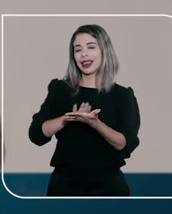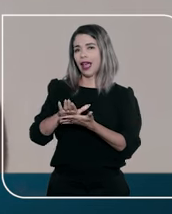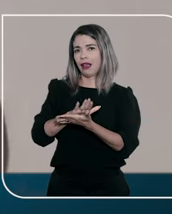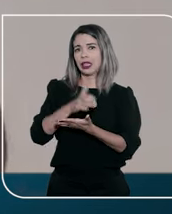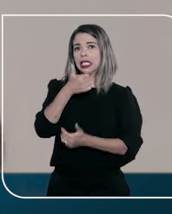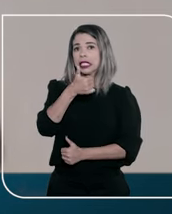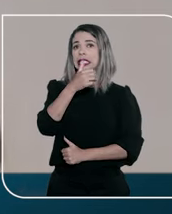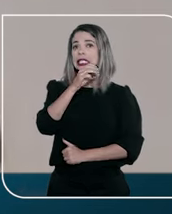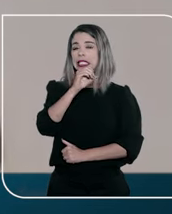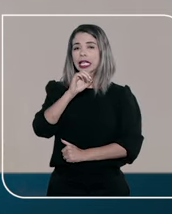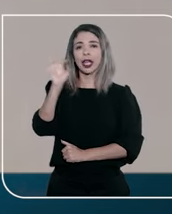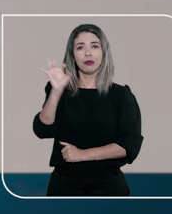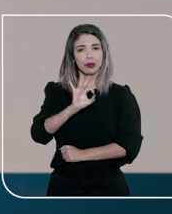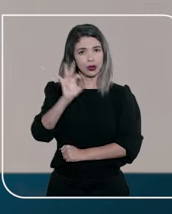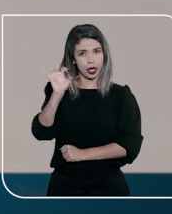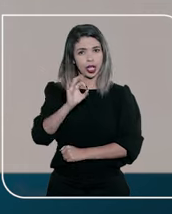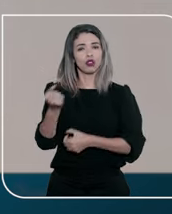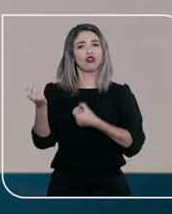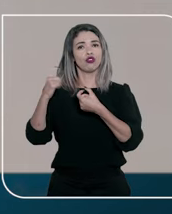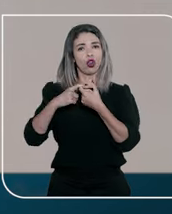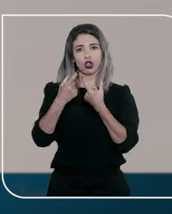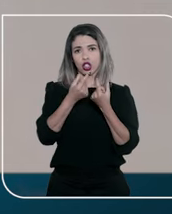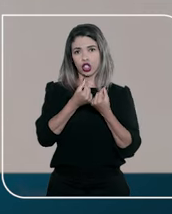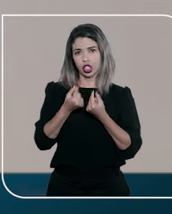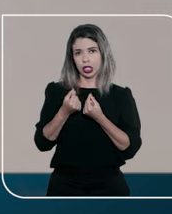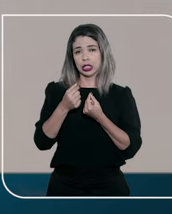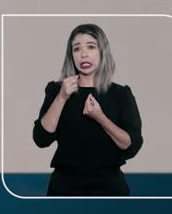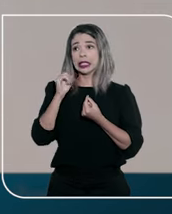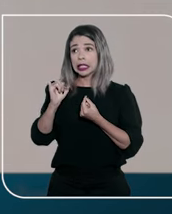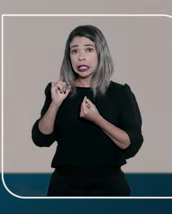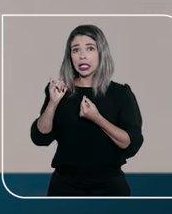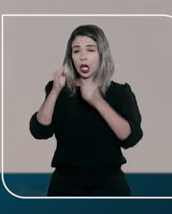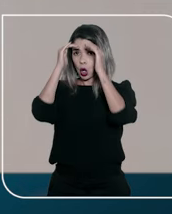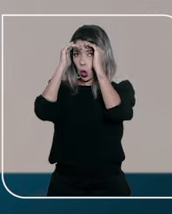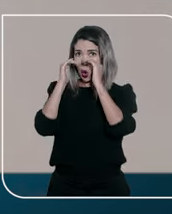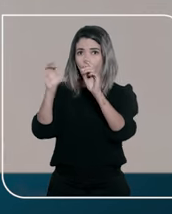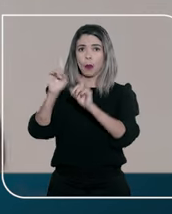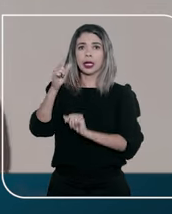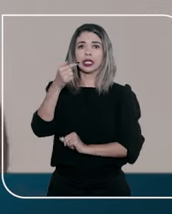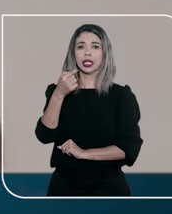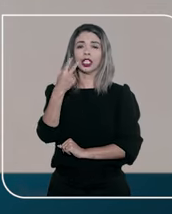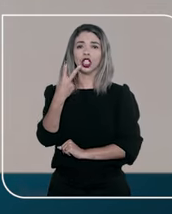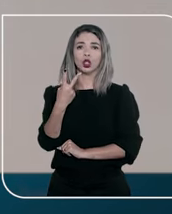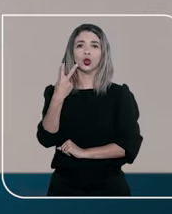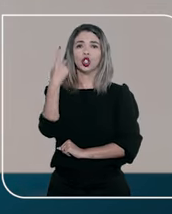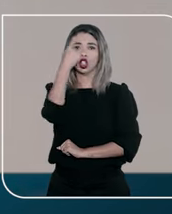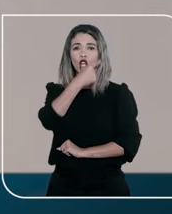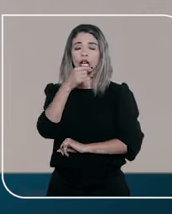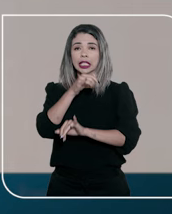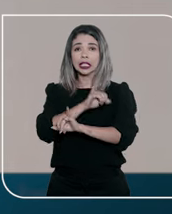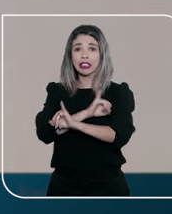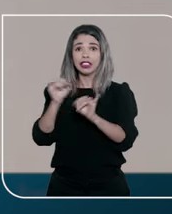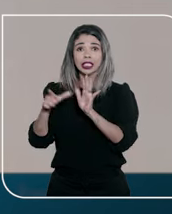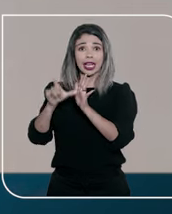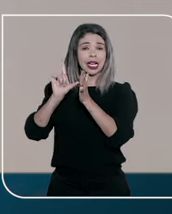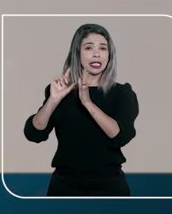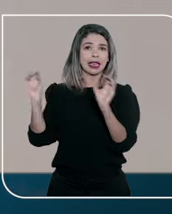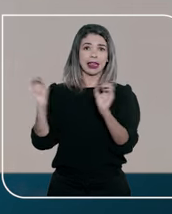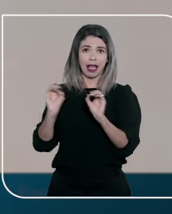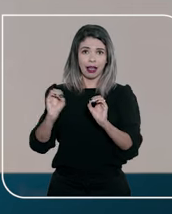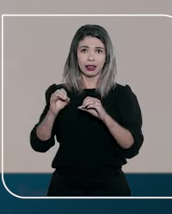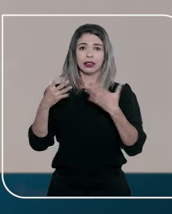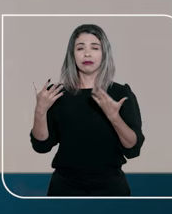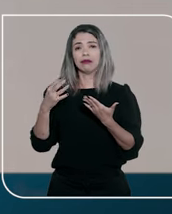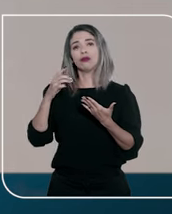caso ou essa antecedência não seja observada, ou caso a mudança na malha, como por exemplo aqui a colocação de uma escala, uma